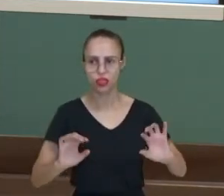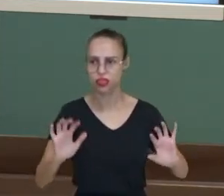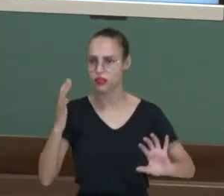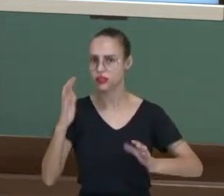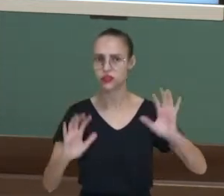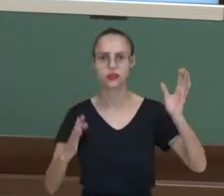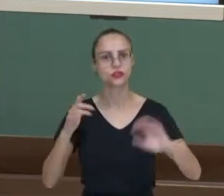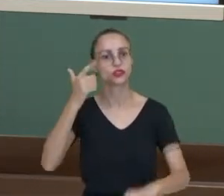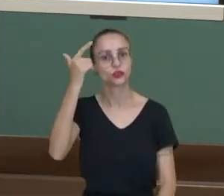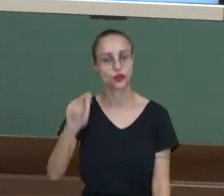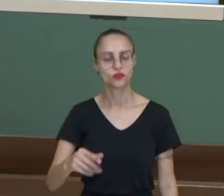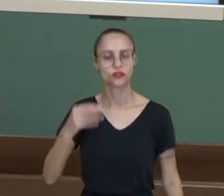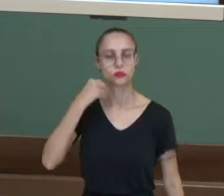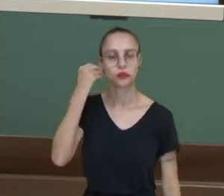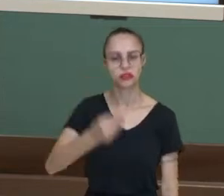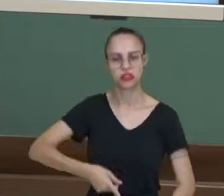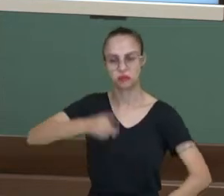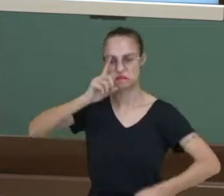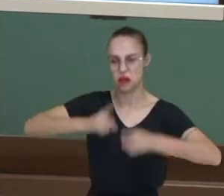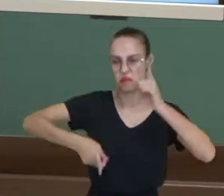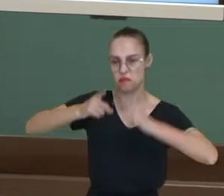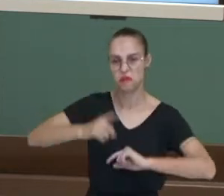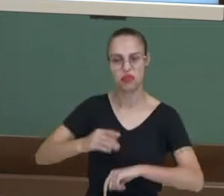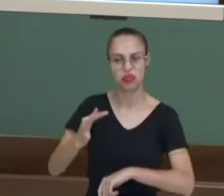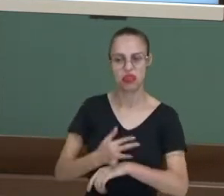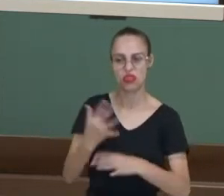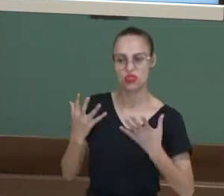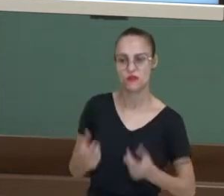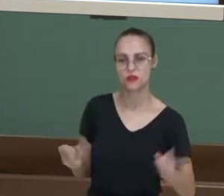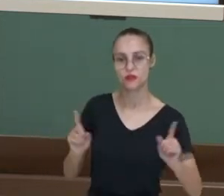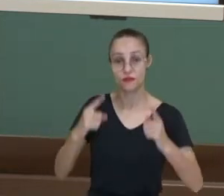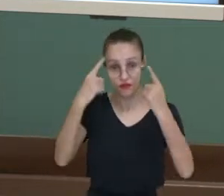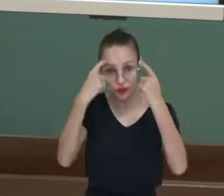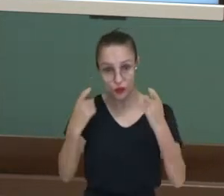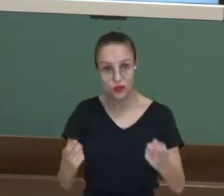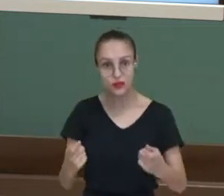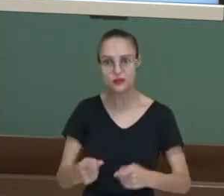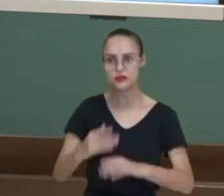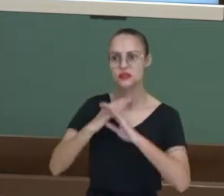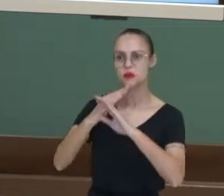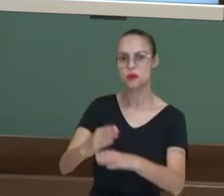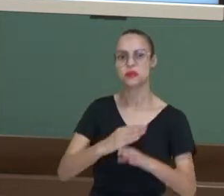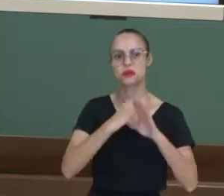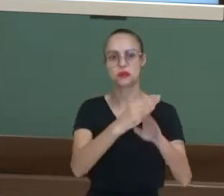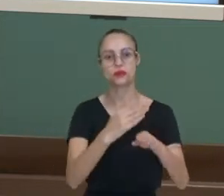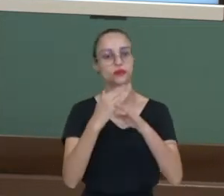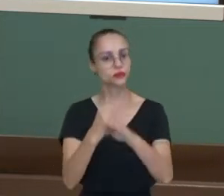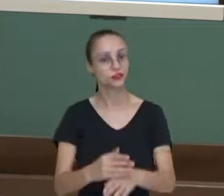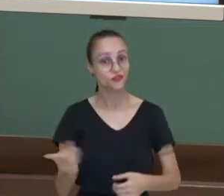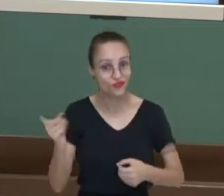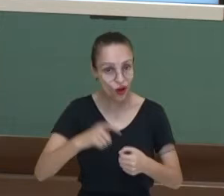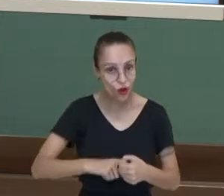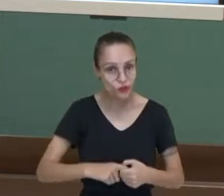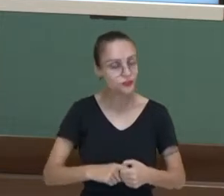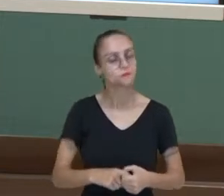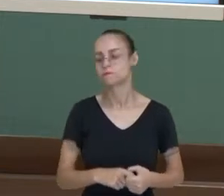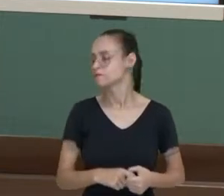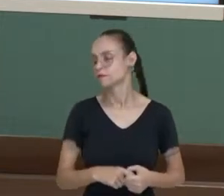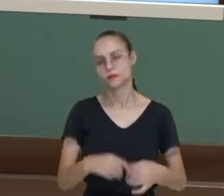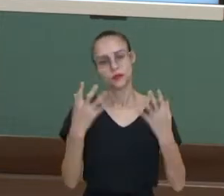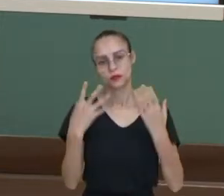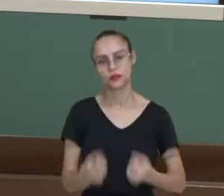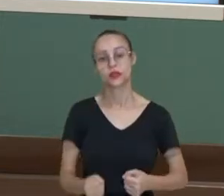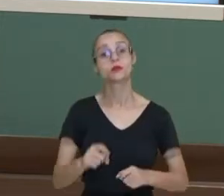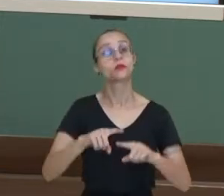Que experiências autoritárias, com intolerância, com violência contra adversários voltem a acontecer. Por isso é tão importante